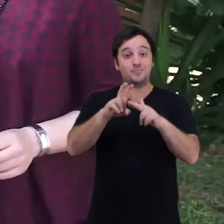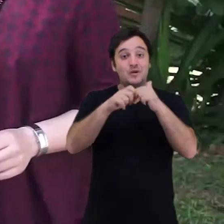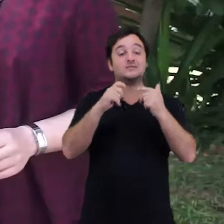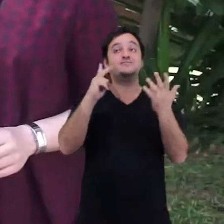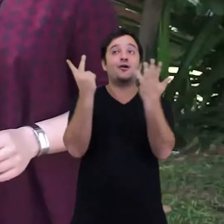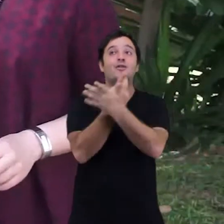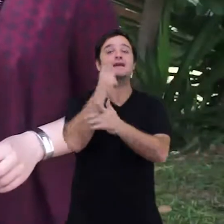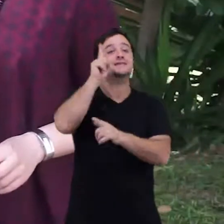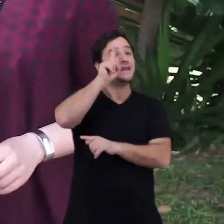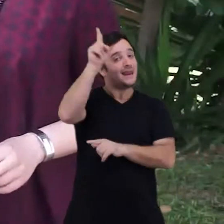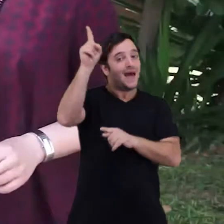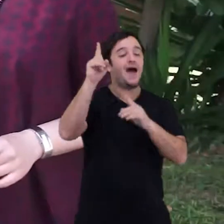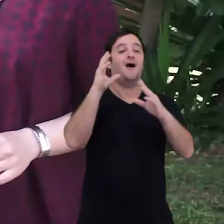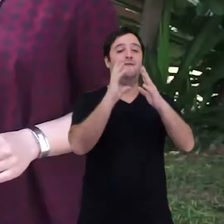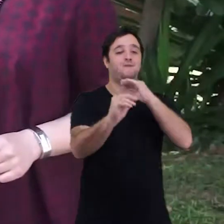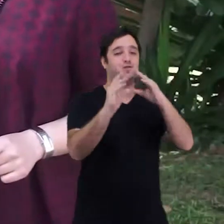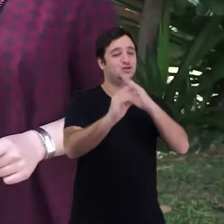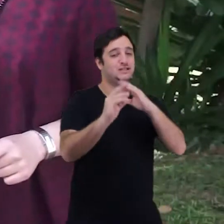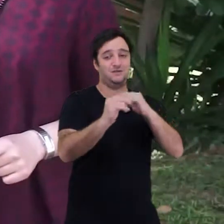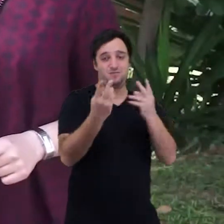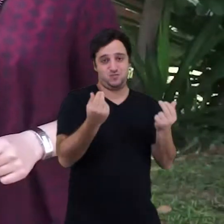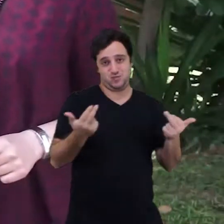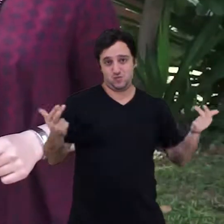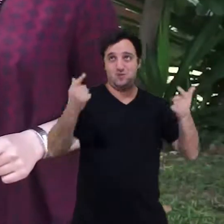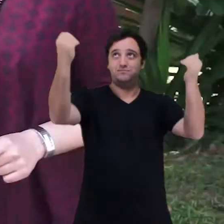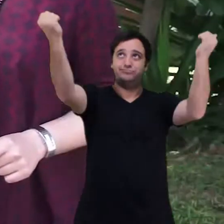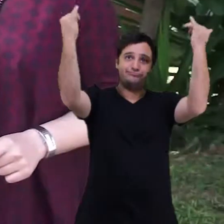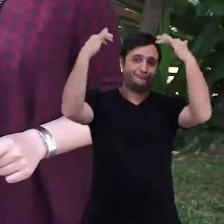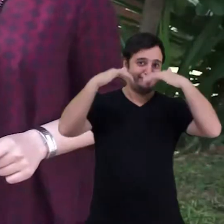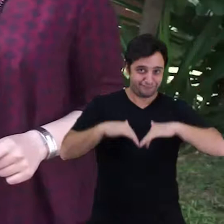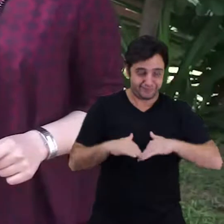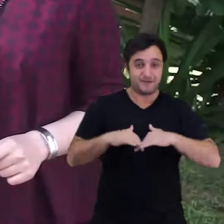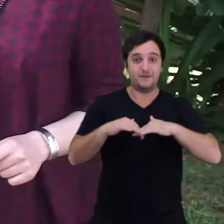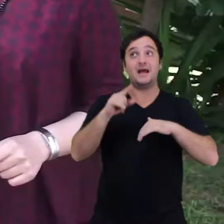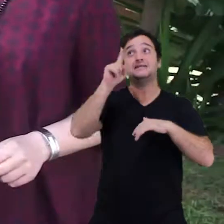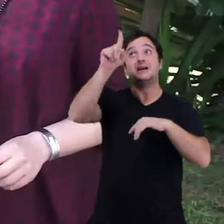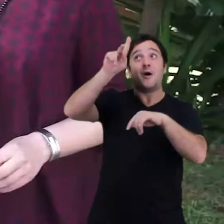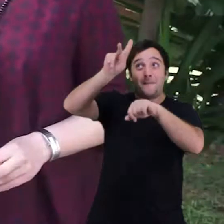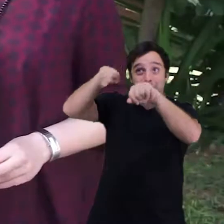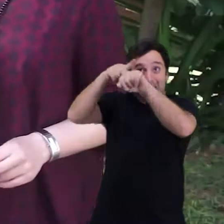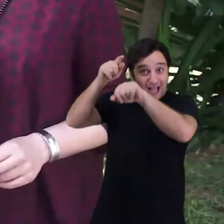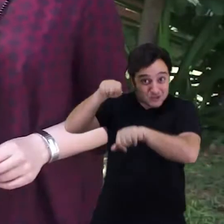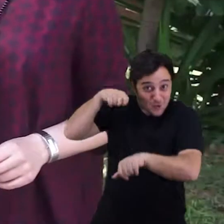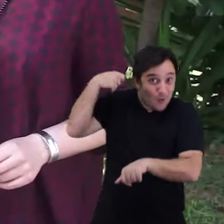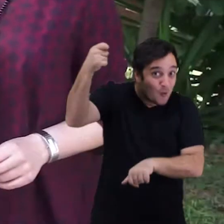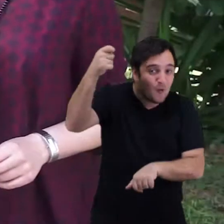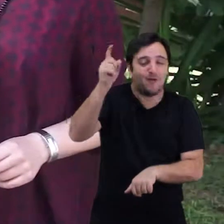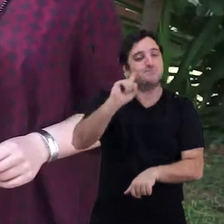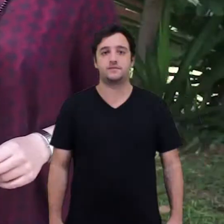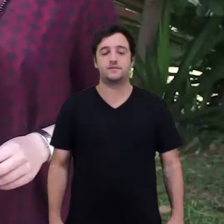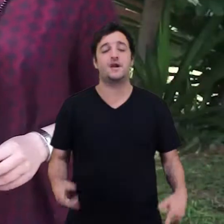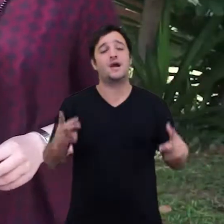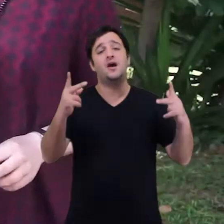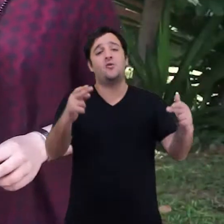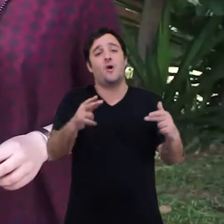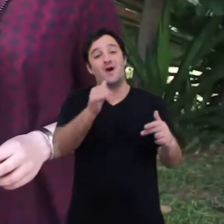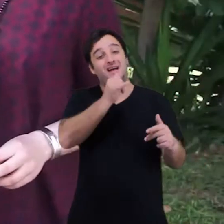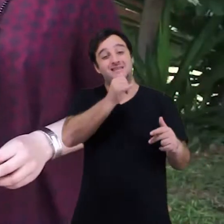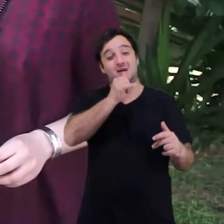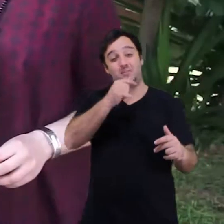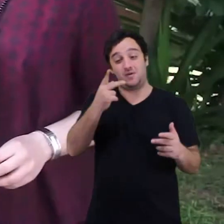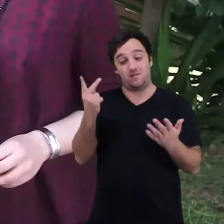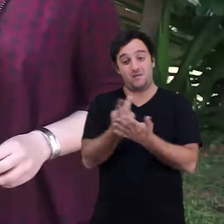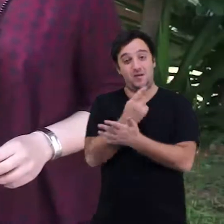mas não caracteriza refúgio. Então, no caso do Brasil, por exemplo, eles foram acolhidos, né, tiveram o